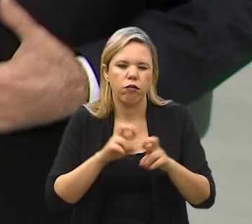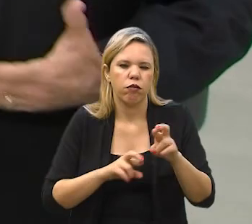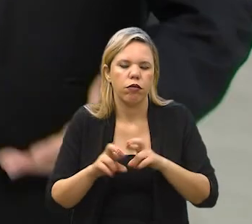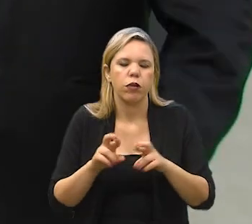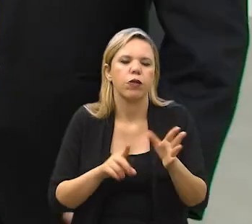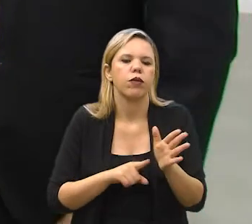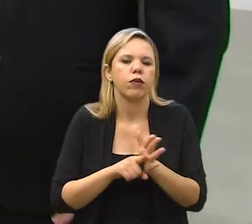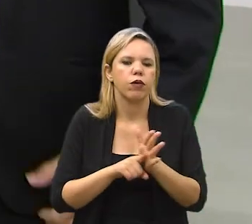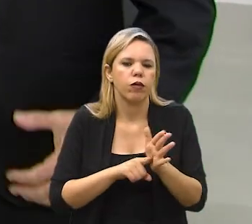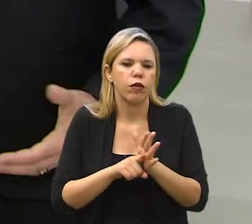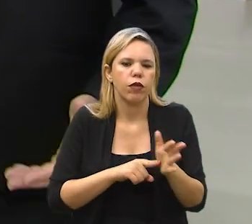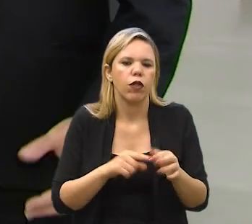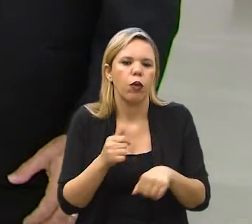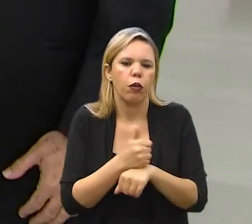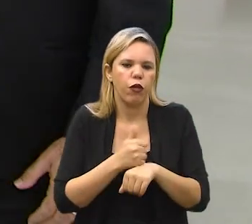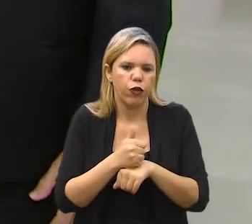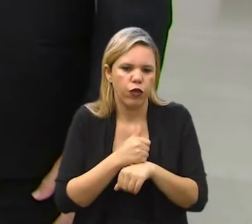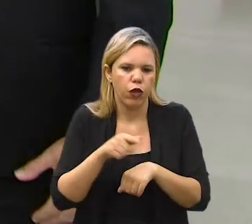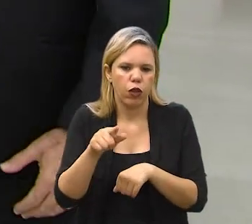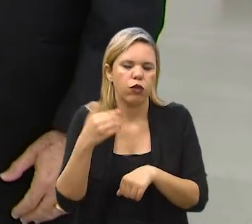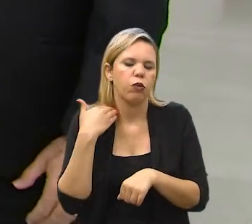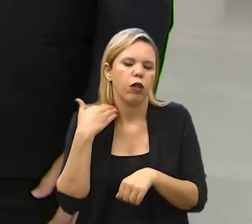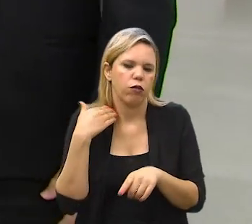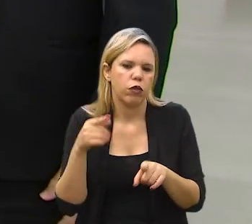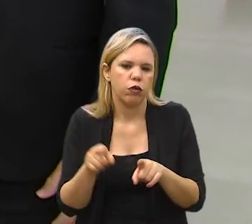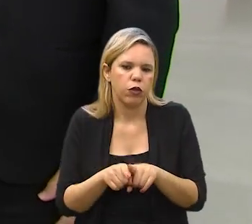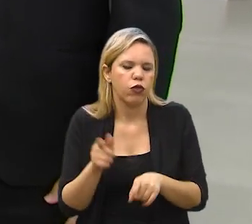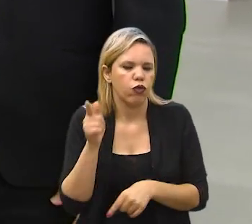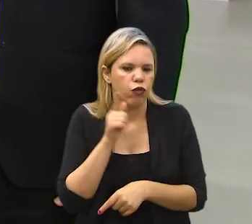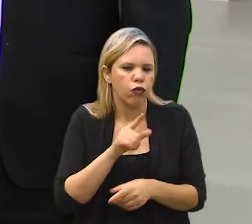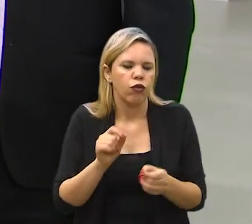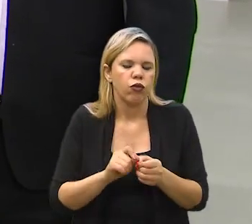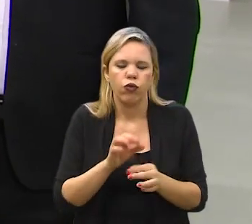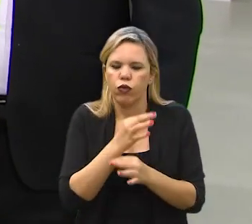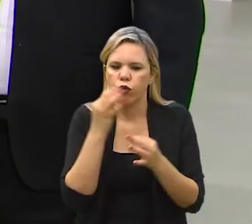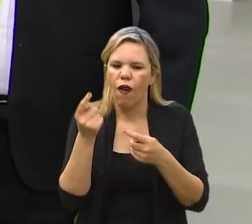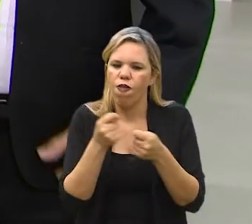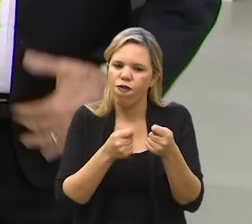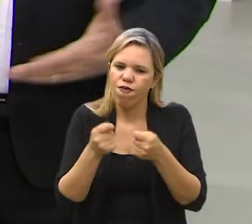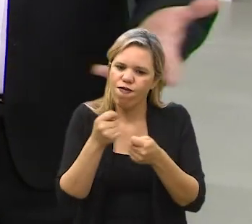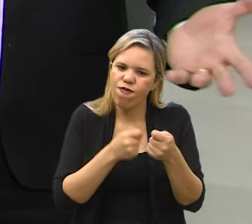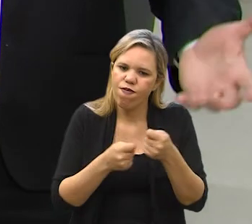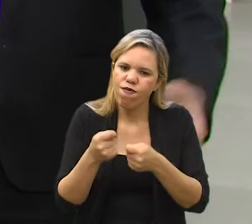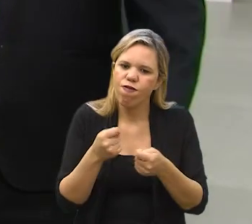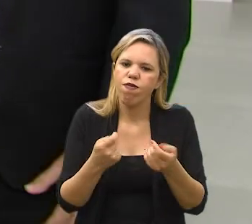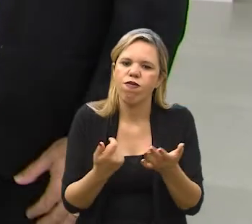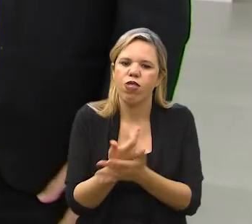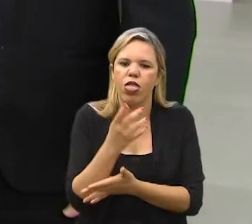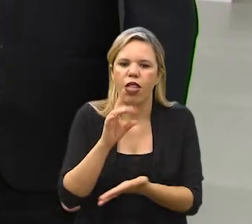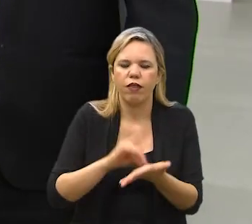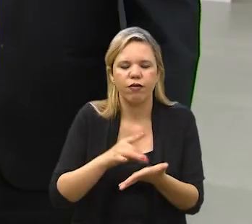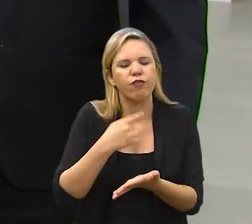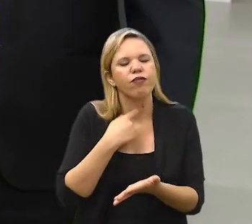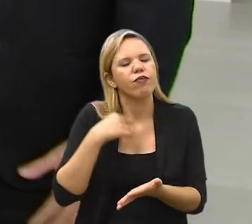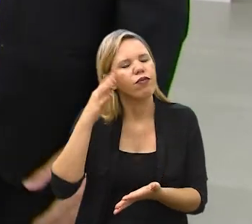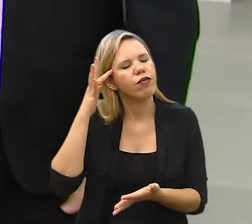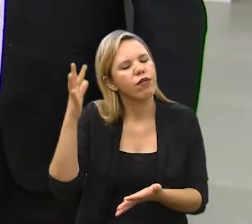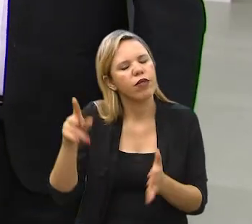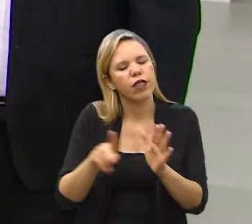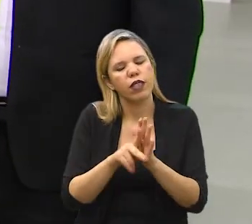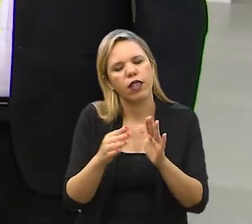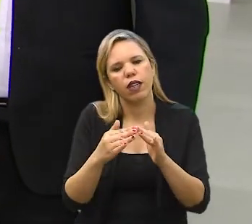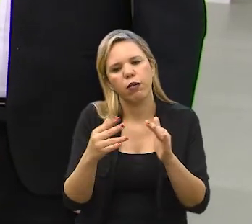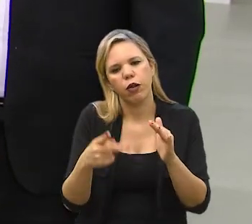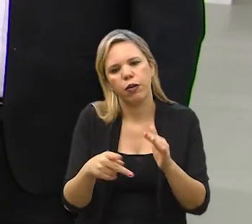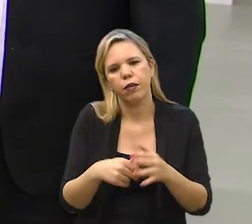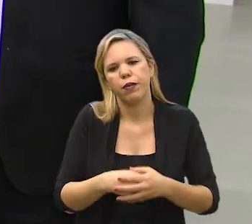consulte um economista, consulte o seu banco e você consiga fazer um ótimo negócio e realizar o seu sonho de ter a